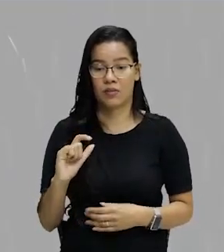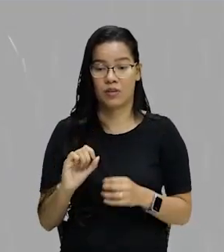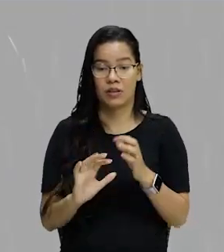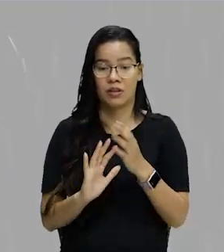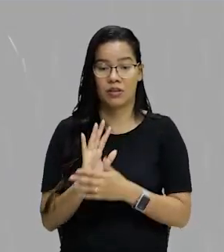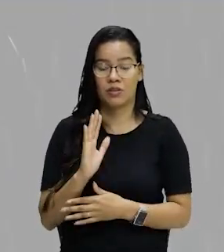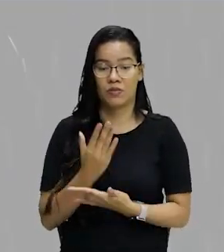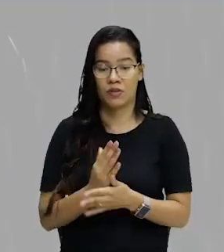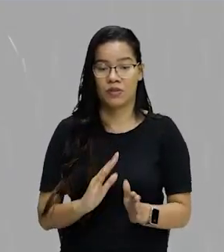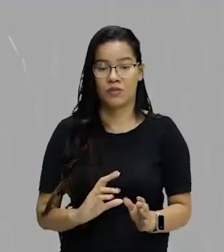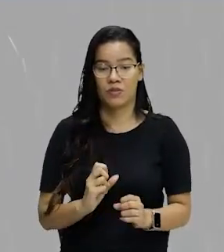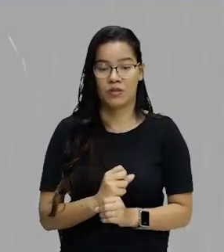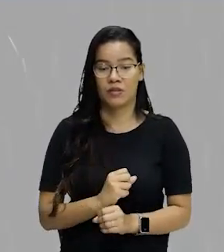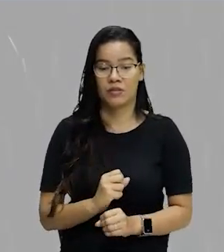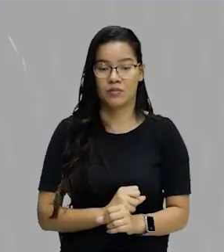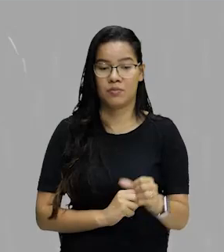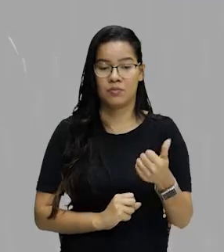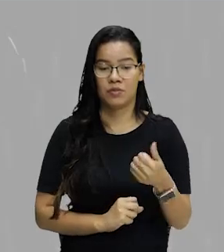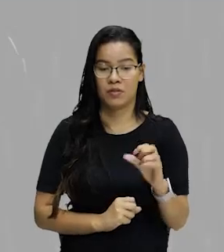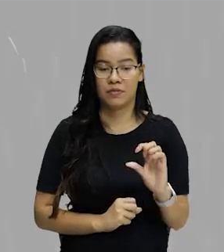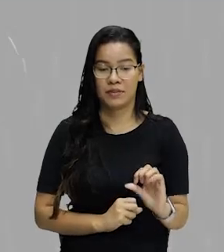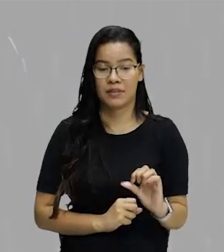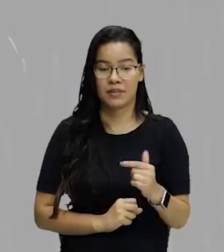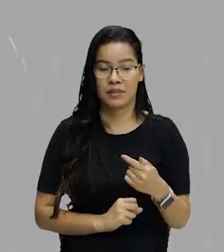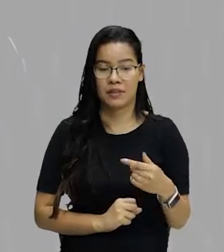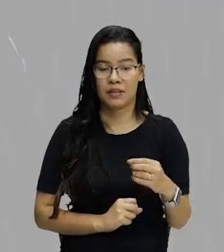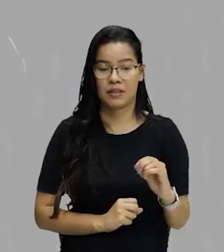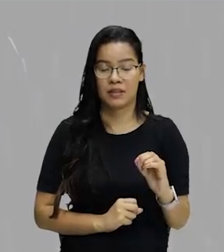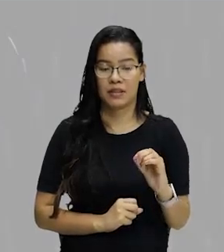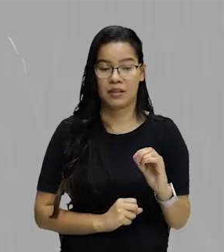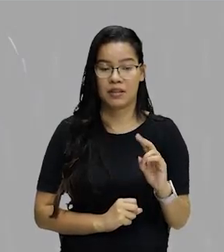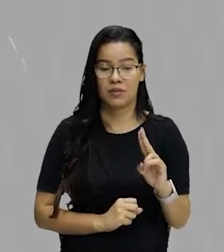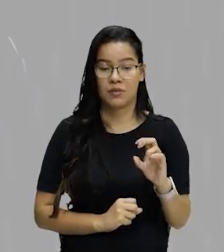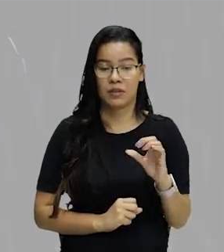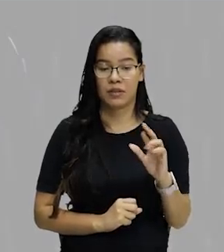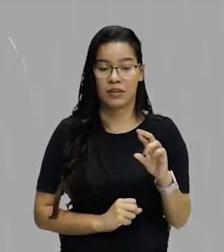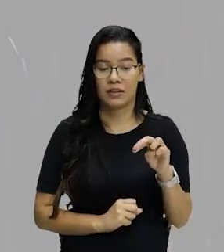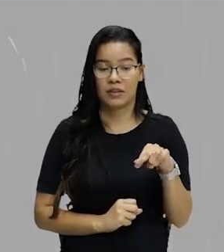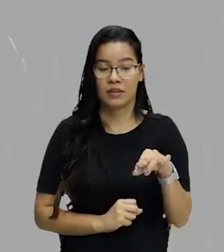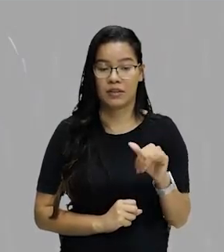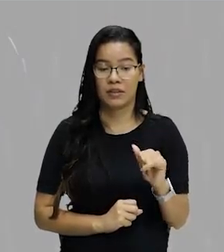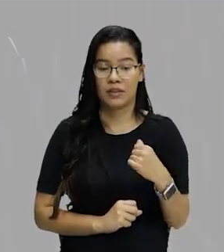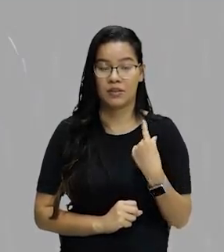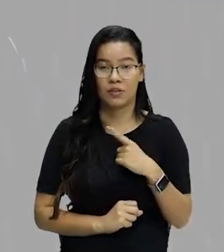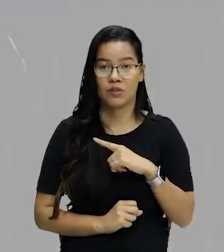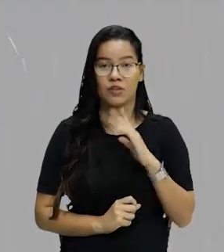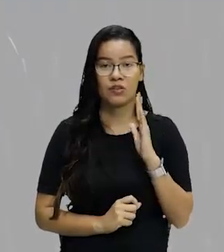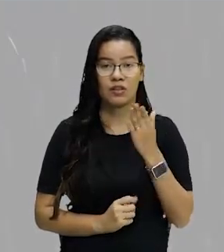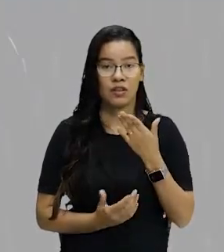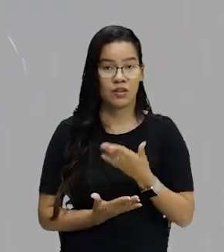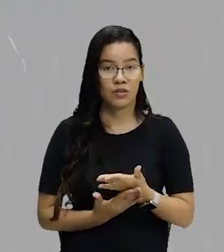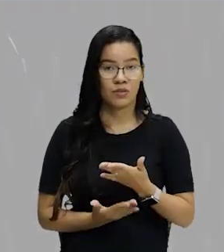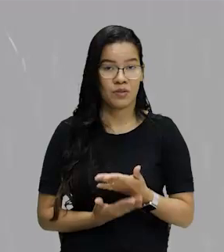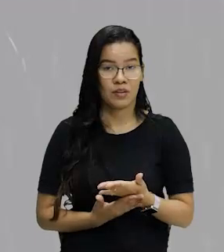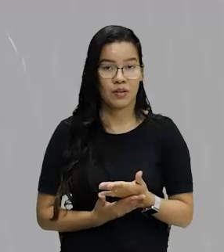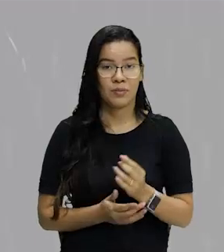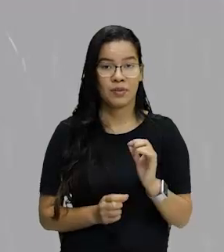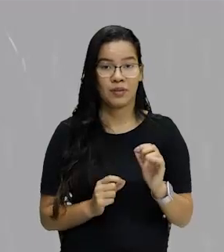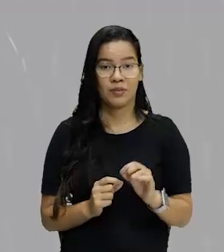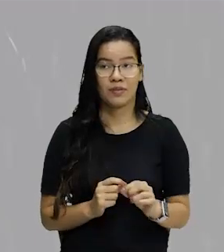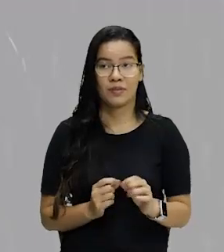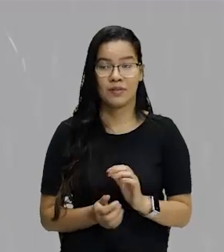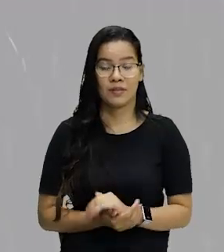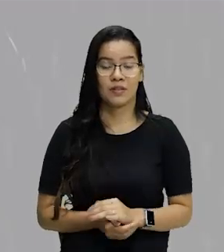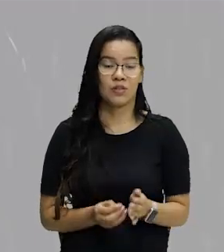ao fim dos anos de 1970, na Ucrânia. Nós já estudamos, quando eu falei de slackline lá, que o slackline